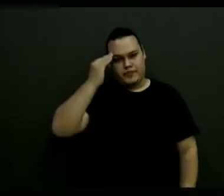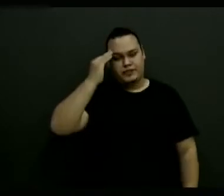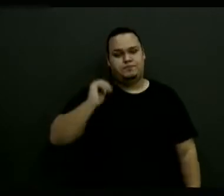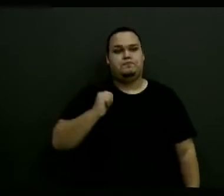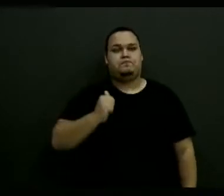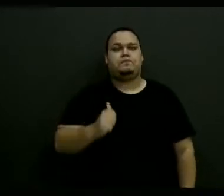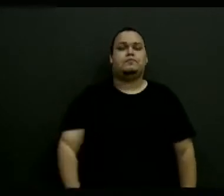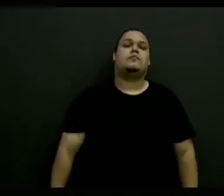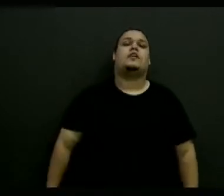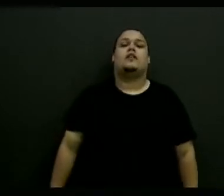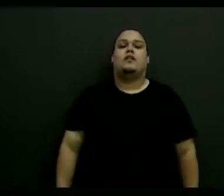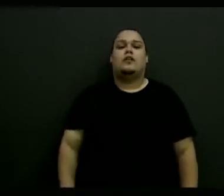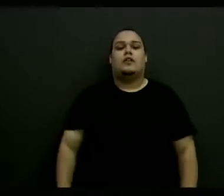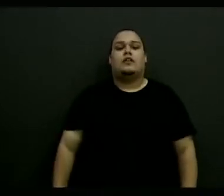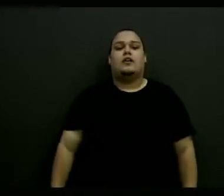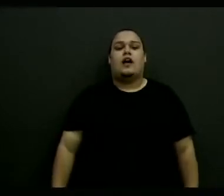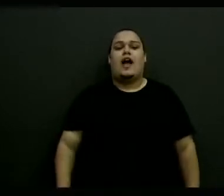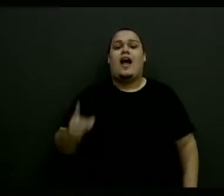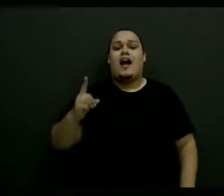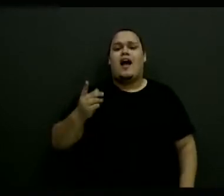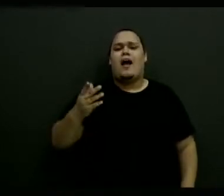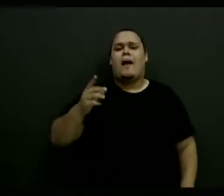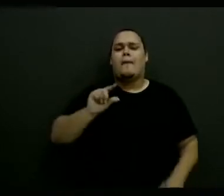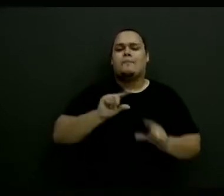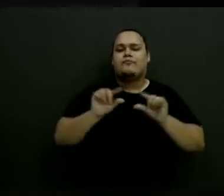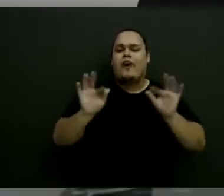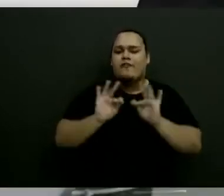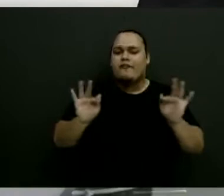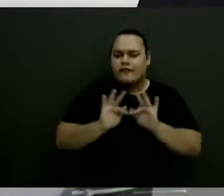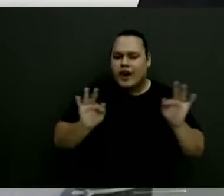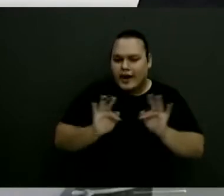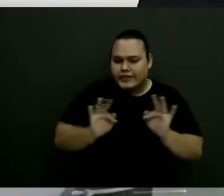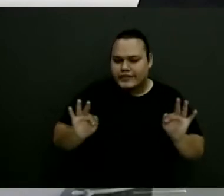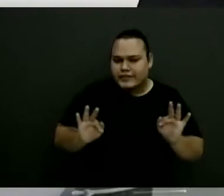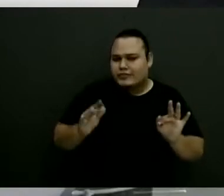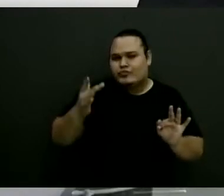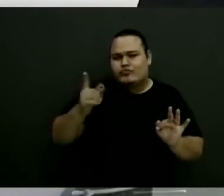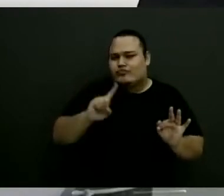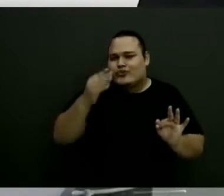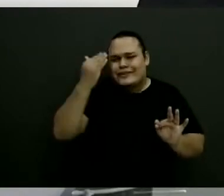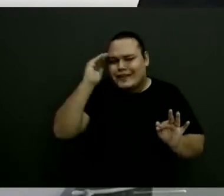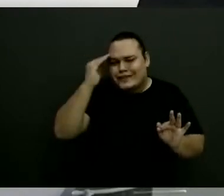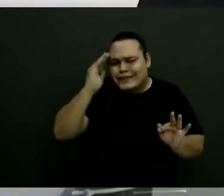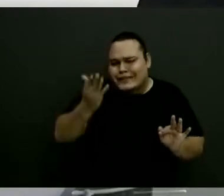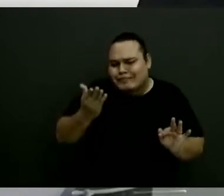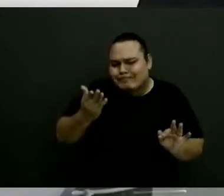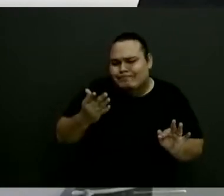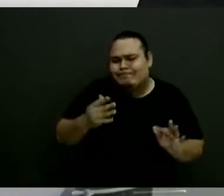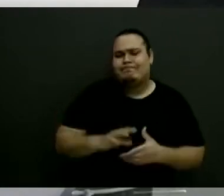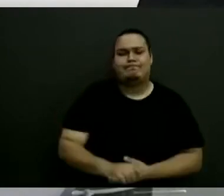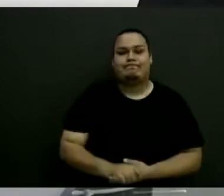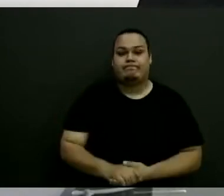Ok, a última parte eu não entendi. Pastor Misael, pastor Olegário perguntou se você está predicando